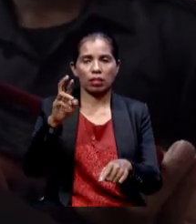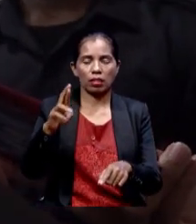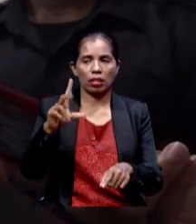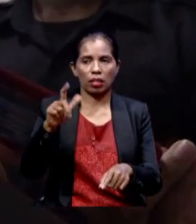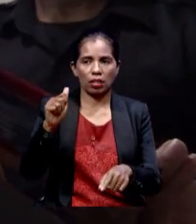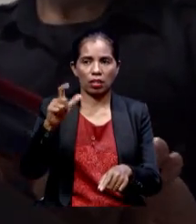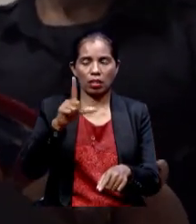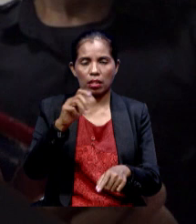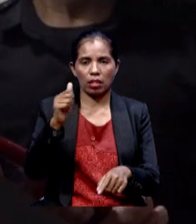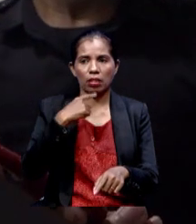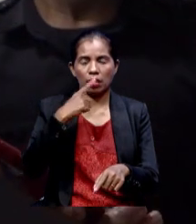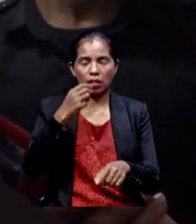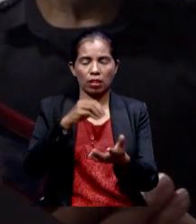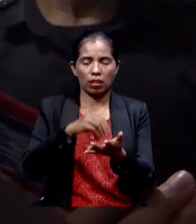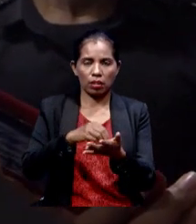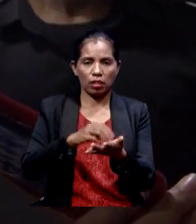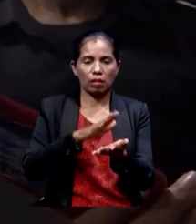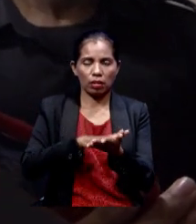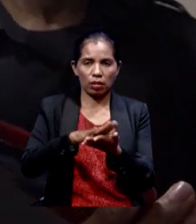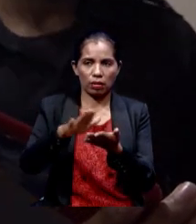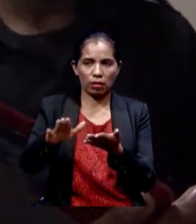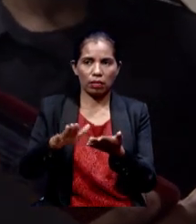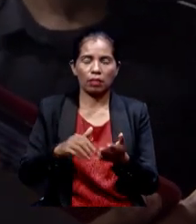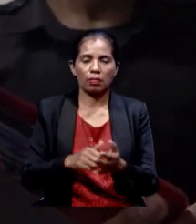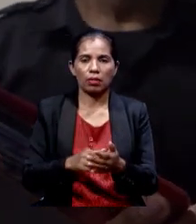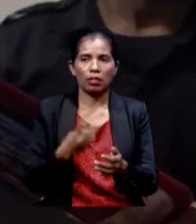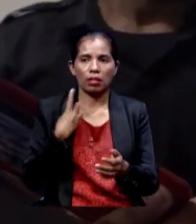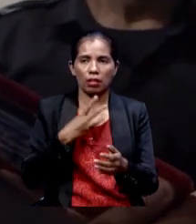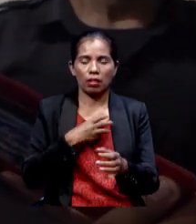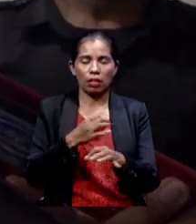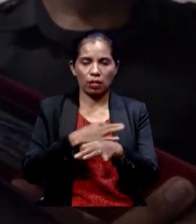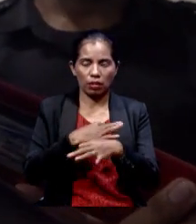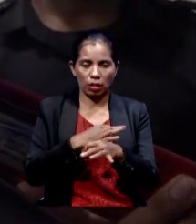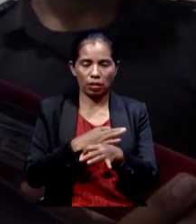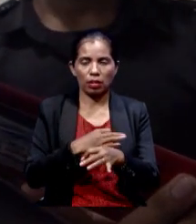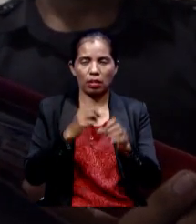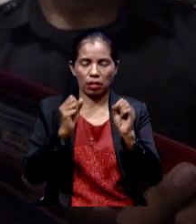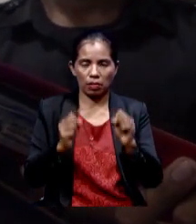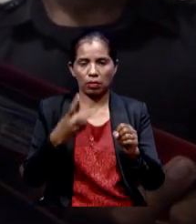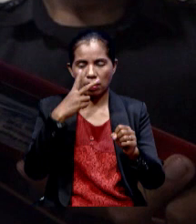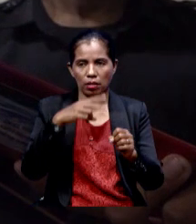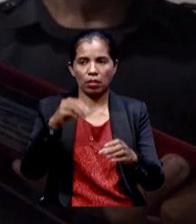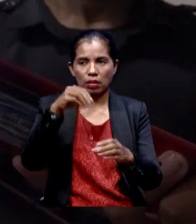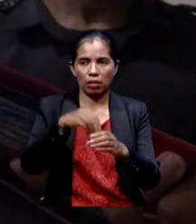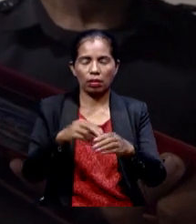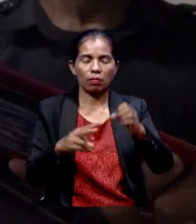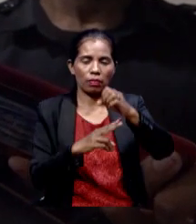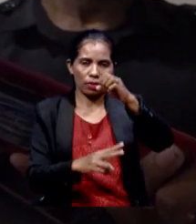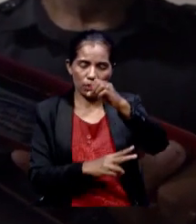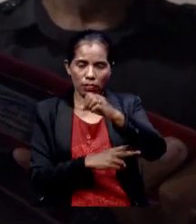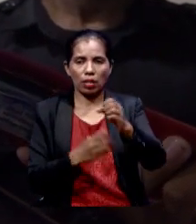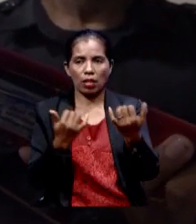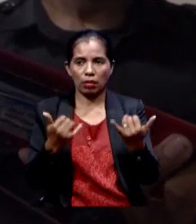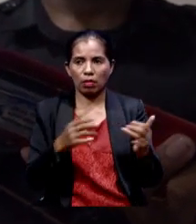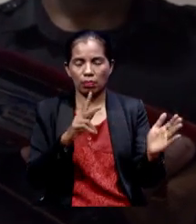projeto de parte letra né, tava aspal né, ada yang verificou né, itu antan itu mele tambah tender. Depois ponte mo se agora no proceso